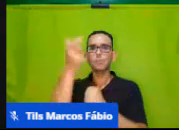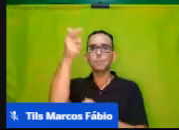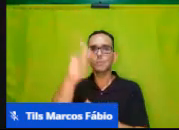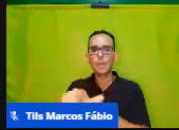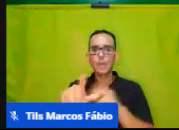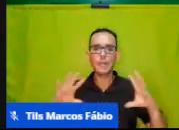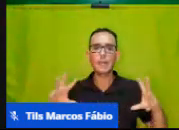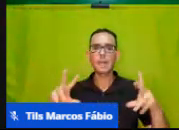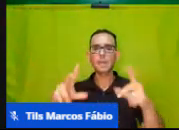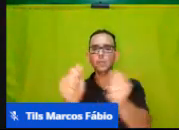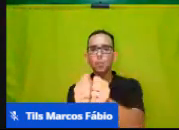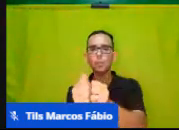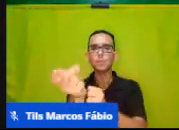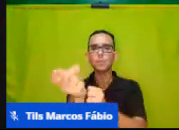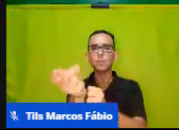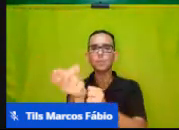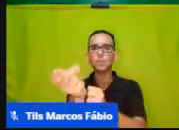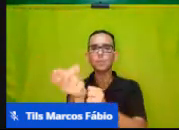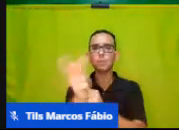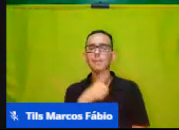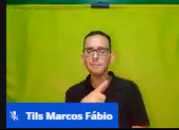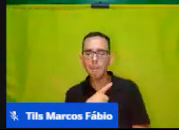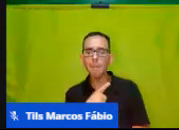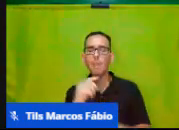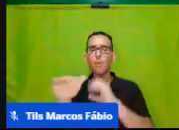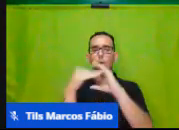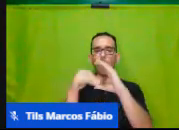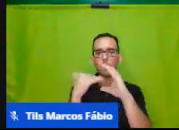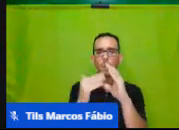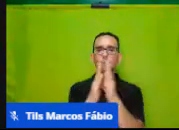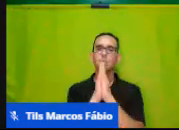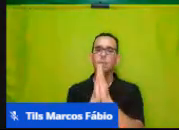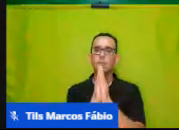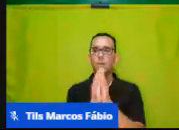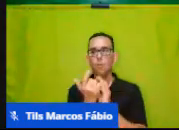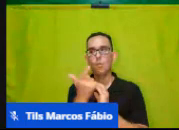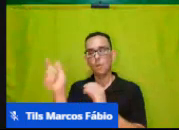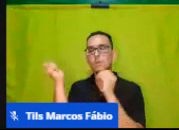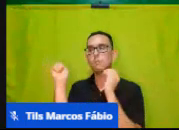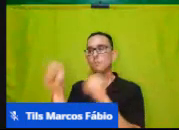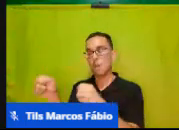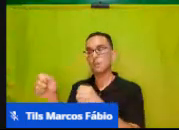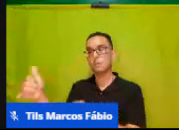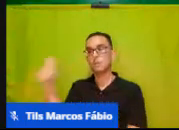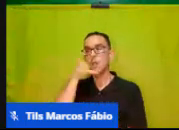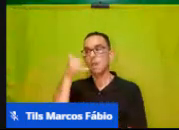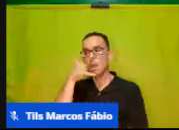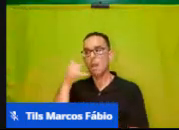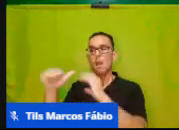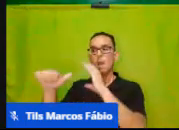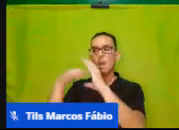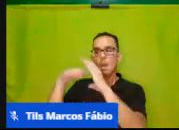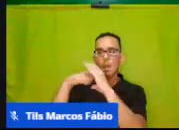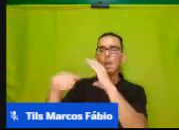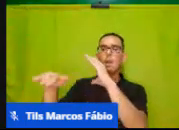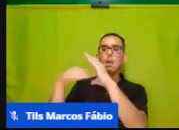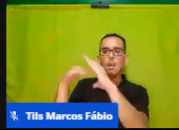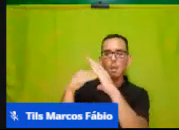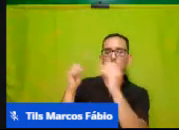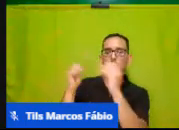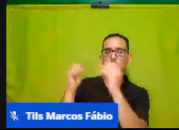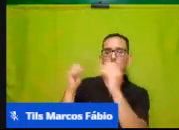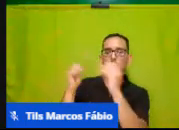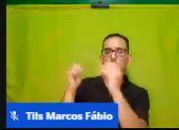todos aqueles que entrarem em contato conosco e já pedindo que os demais, por gentileza, entrem em contato conosco, deixem as suas opiniões e agradecer